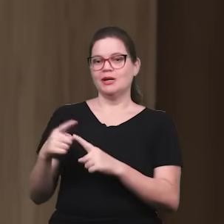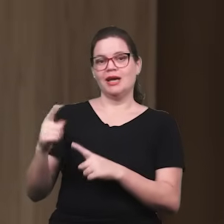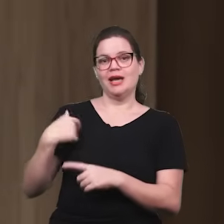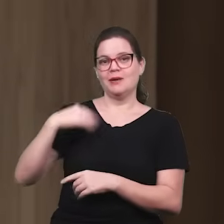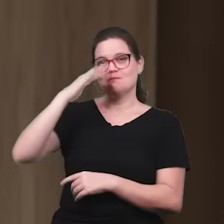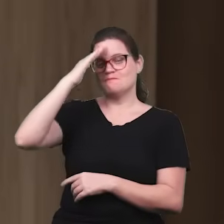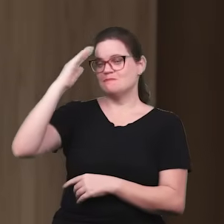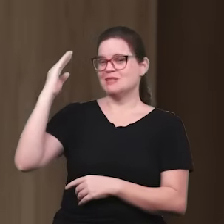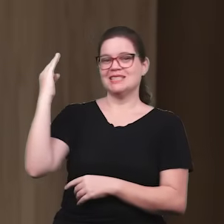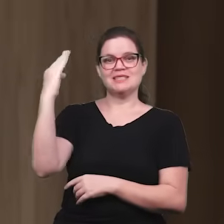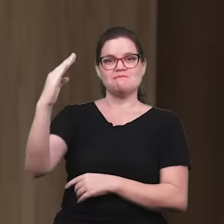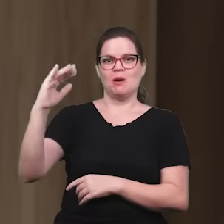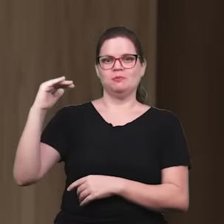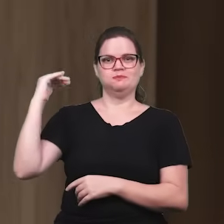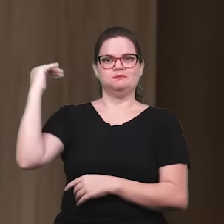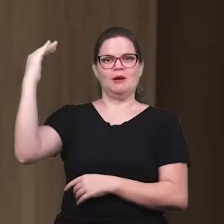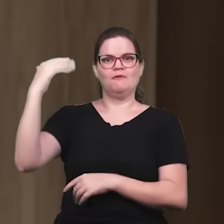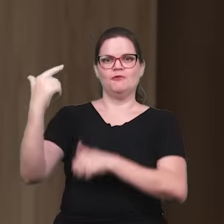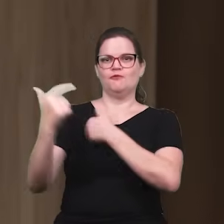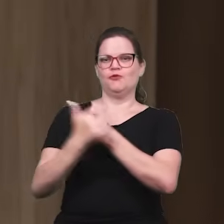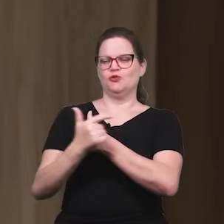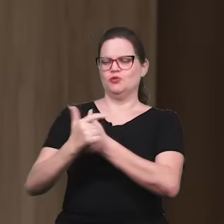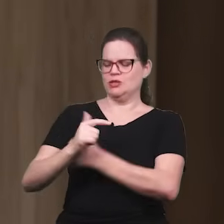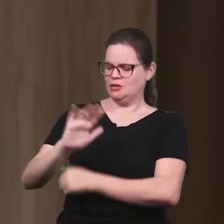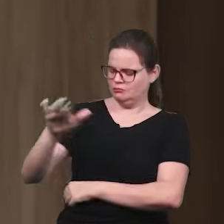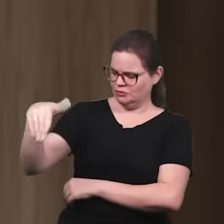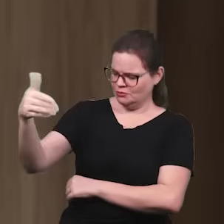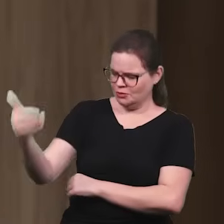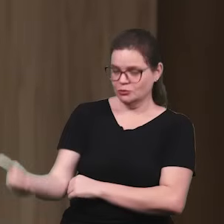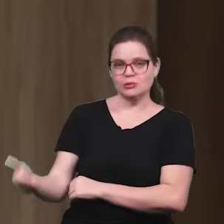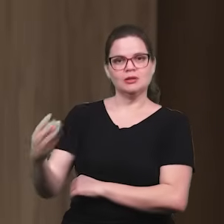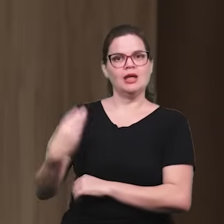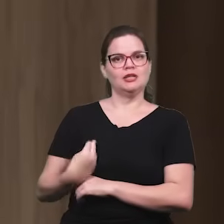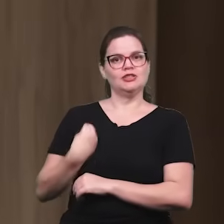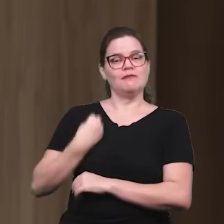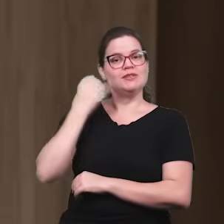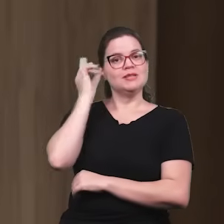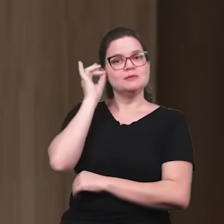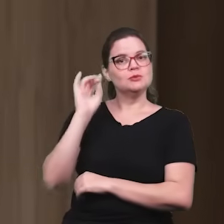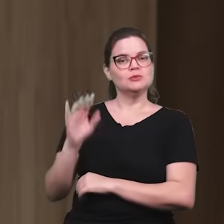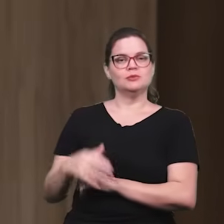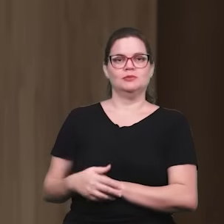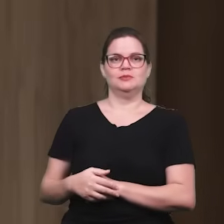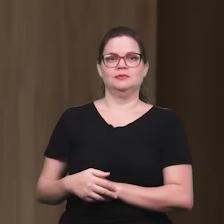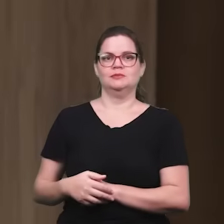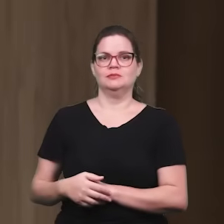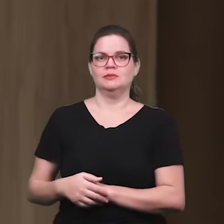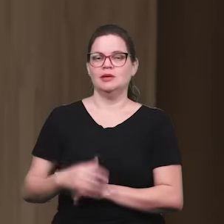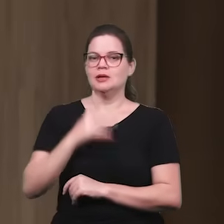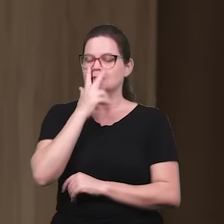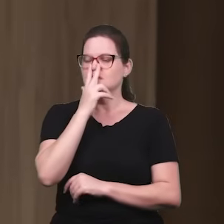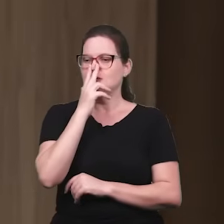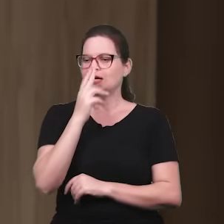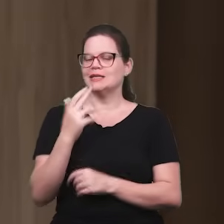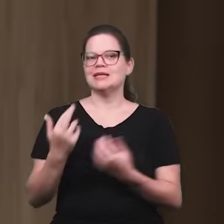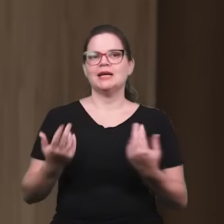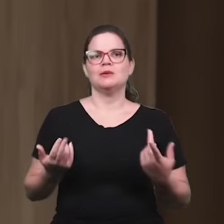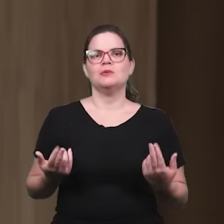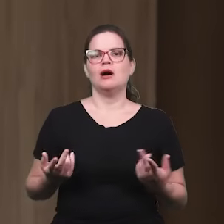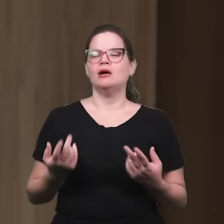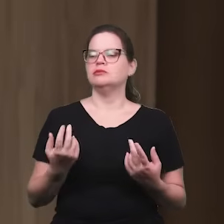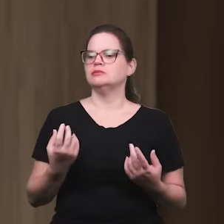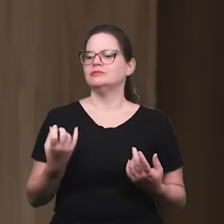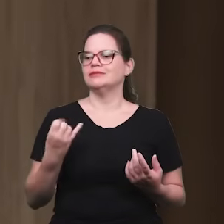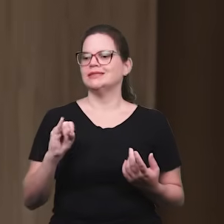título que se poderia dirigir a uma autoridade espiritual, não é? Seria algo assim como